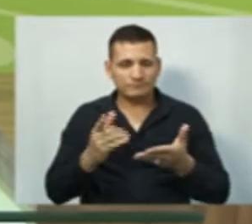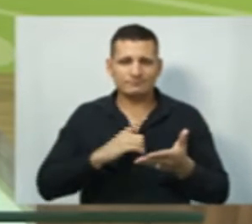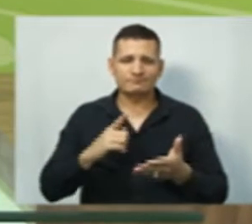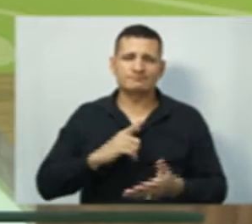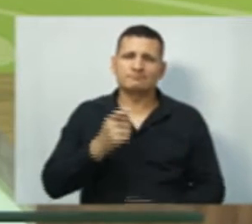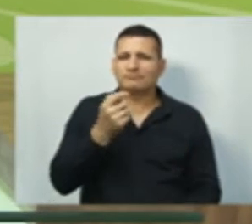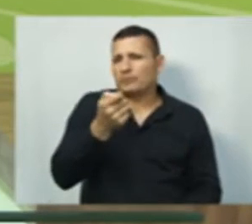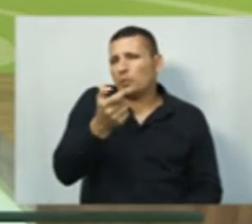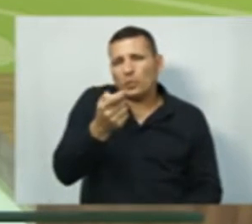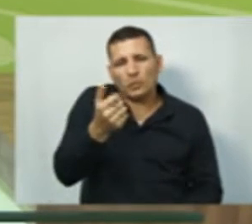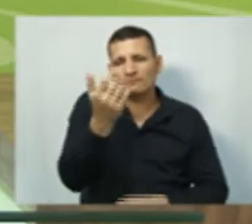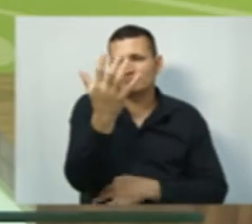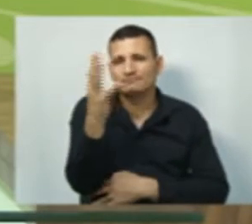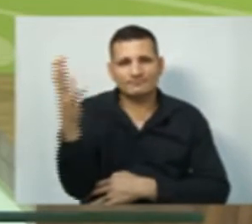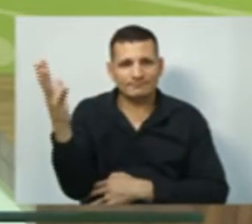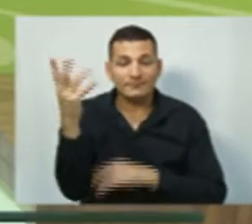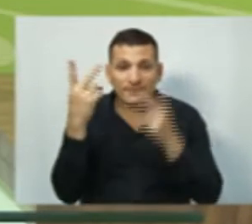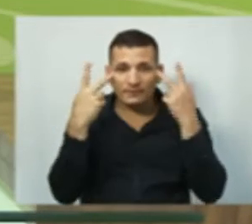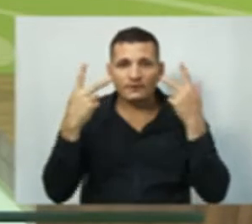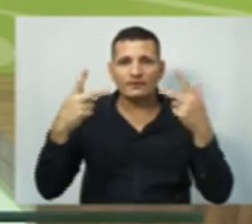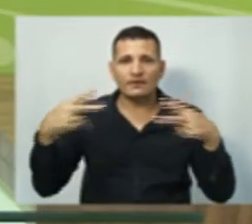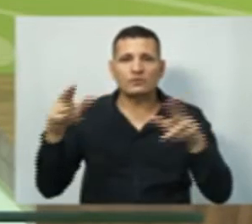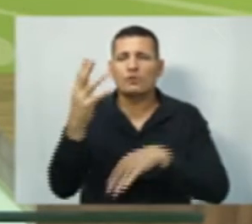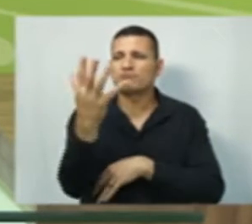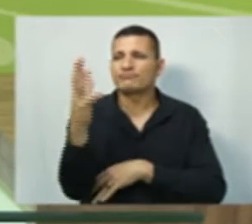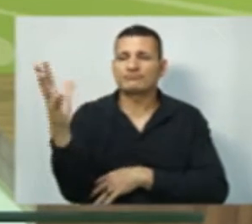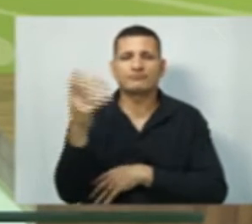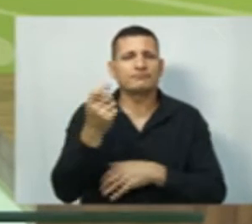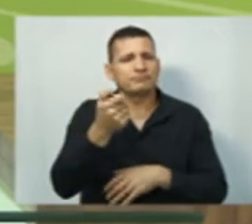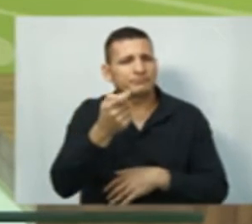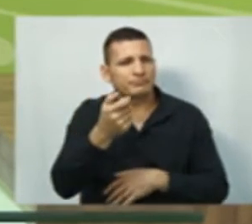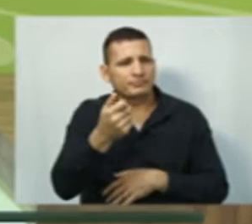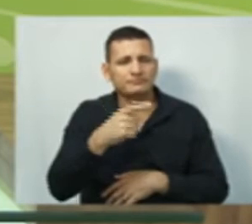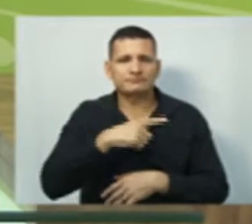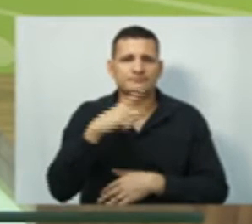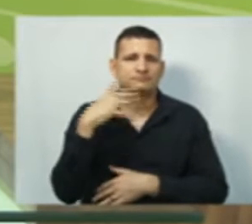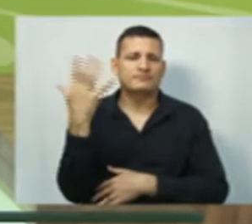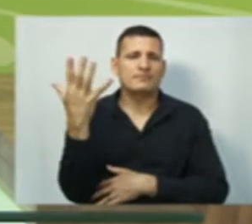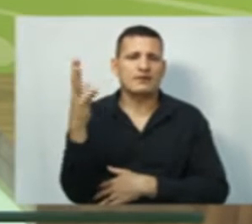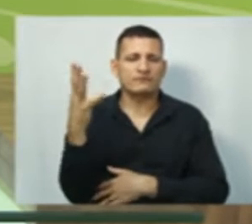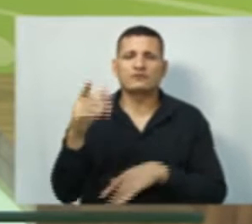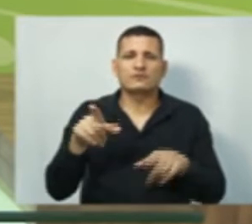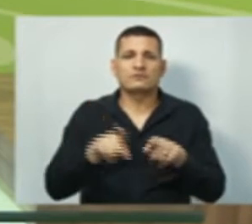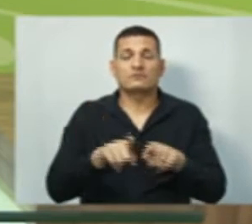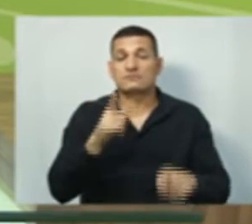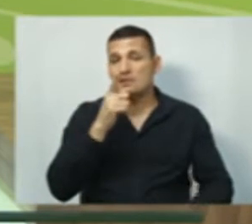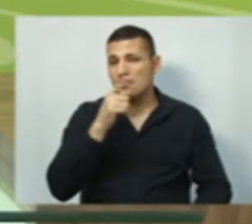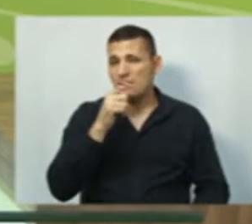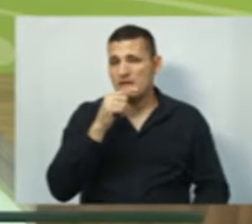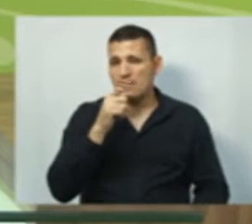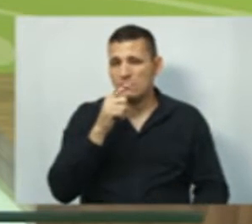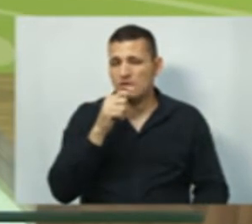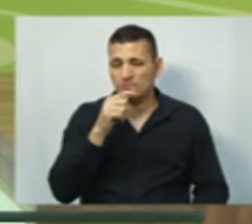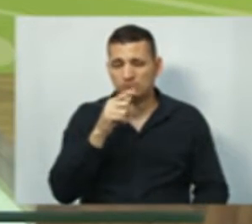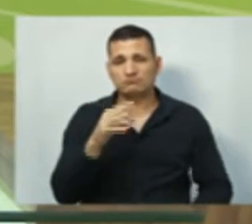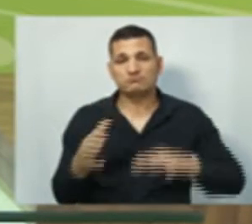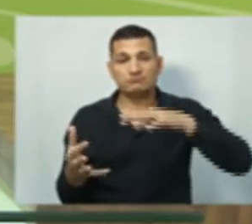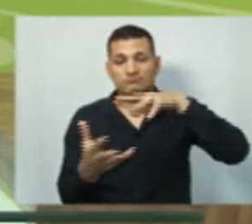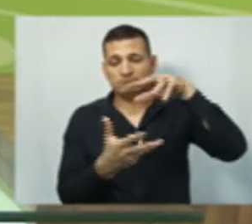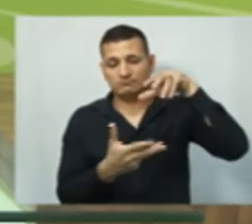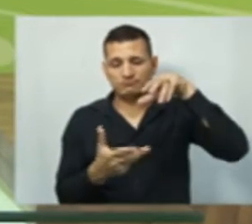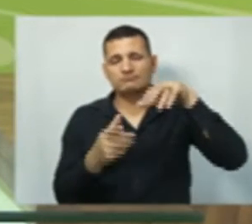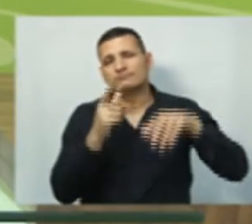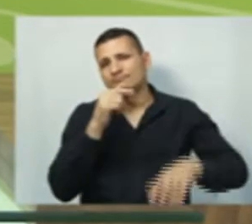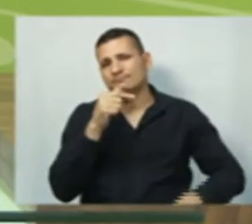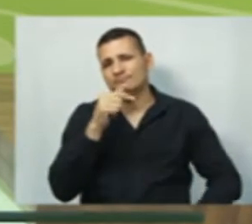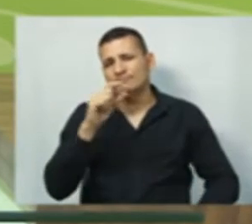recursos naturais, nós temos uma quantidade pouca de água que podem ser consumidas já no planeta, uma